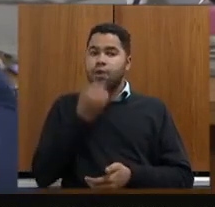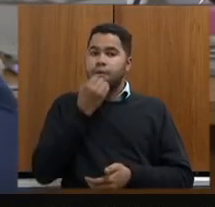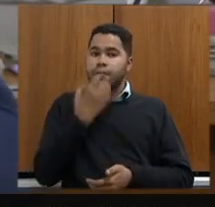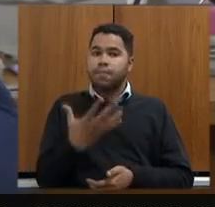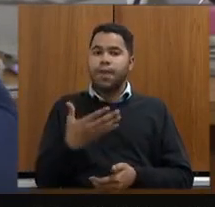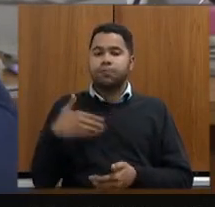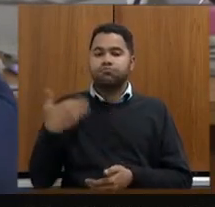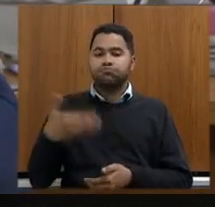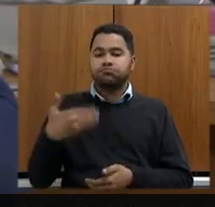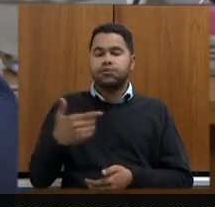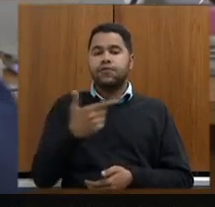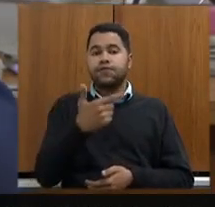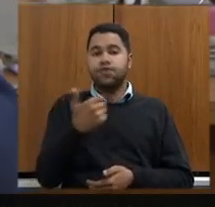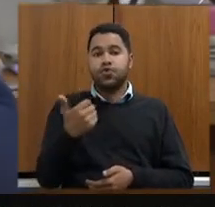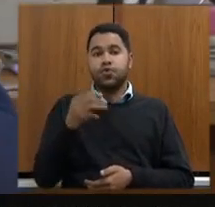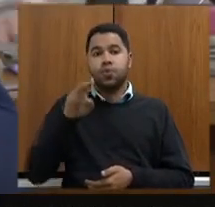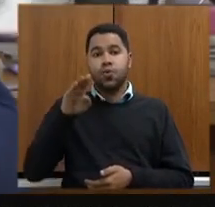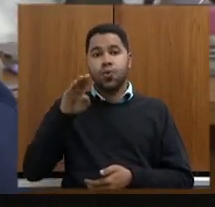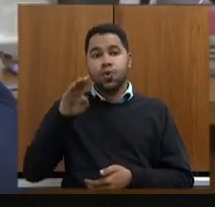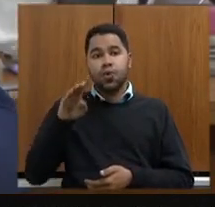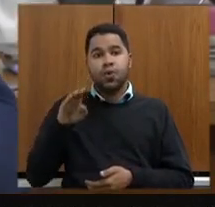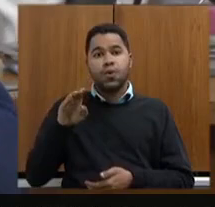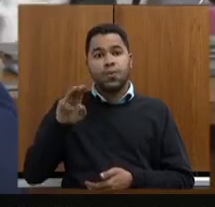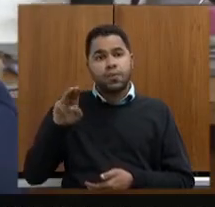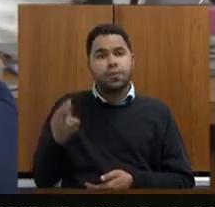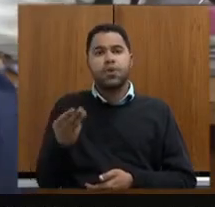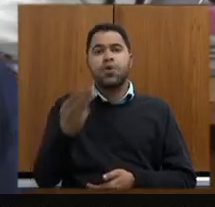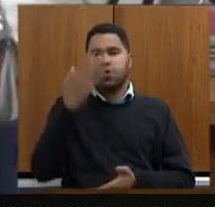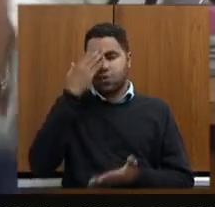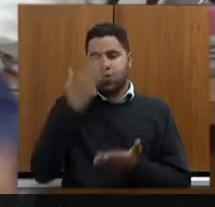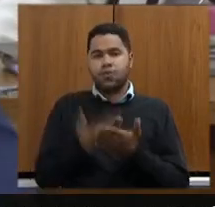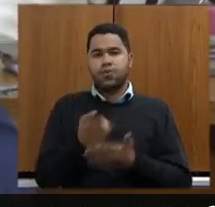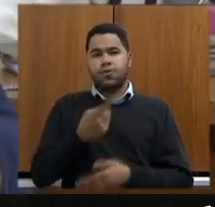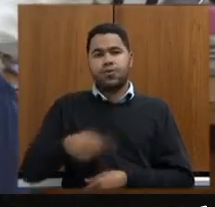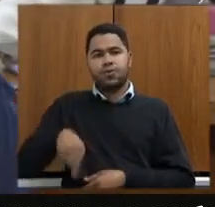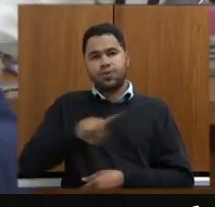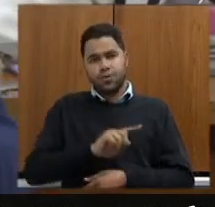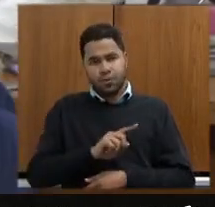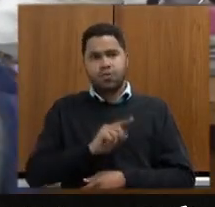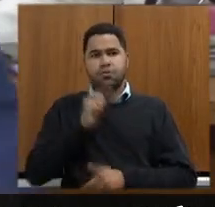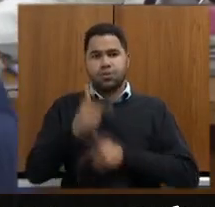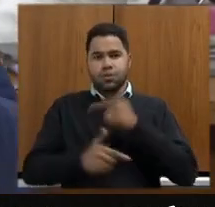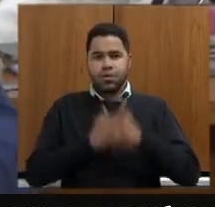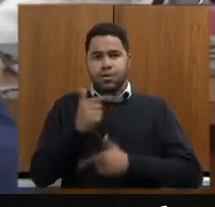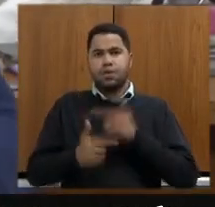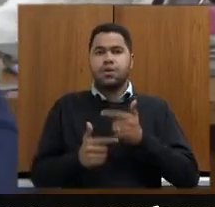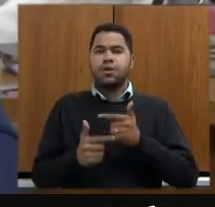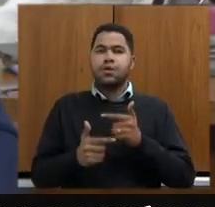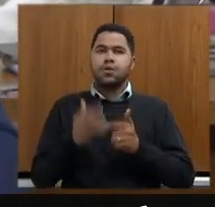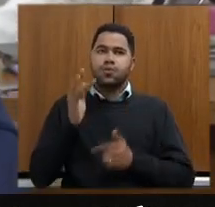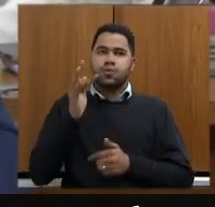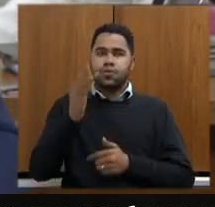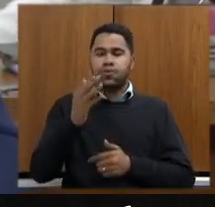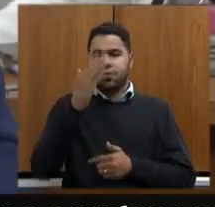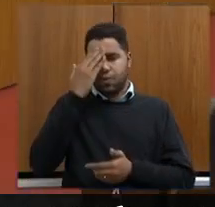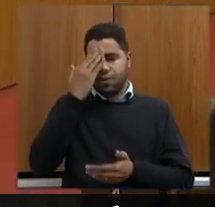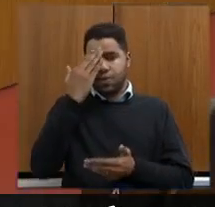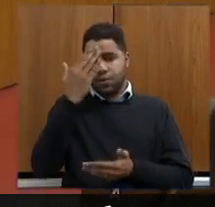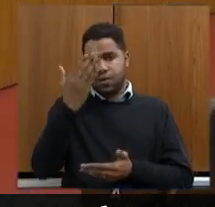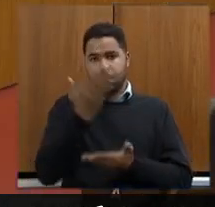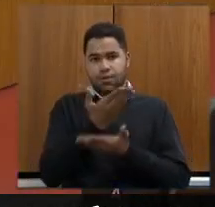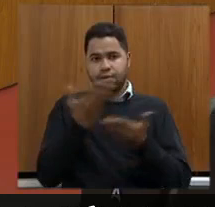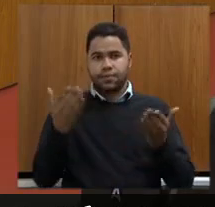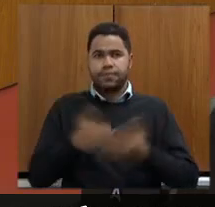de cada um dos 21 milhões de mineiros e mineiras Que Confiam em nós nosso trabalho a sua vida e o seu futuro Muito obrigado a